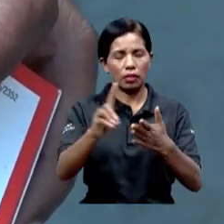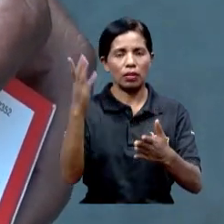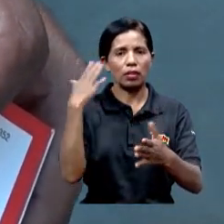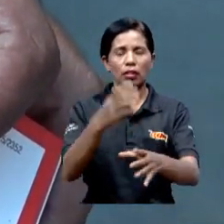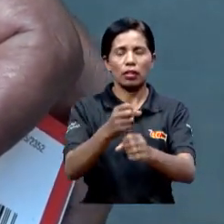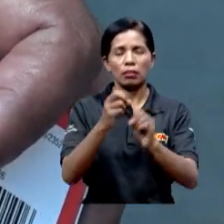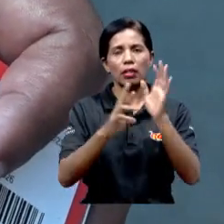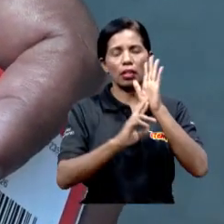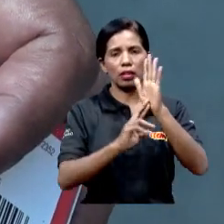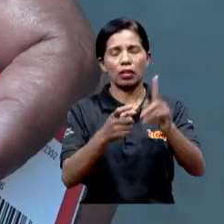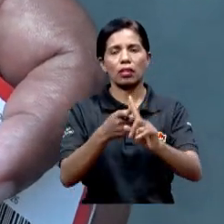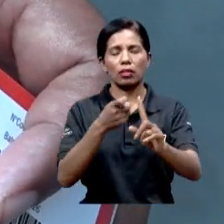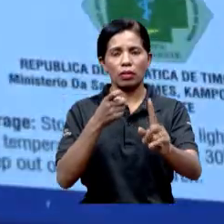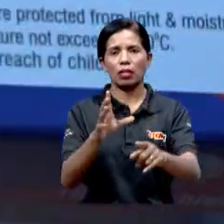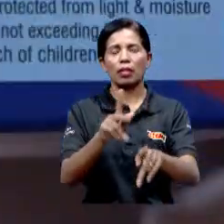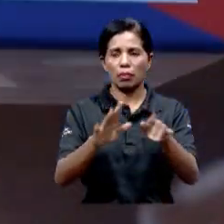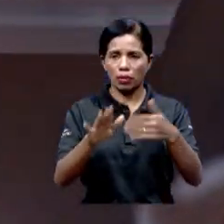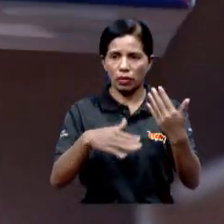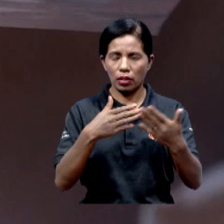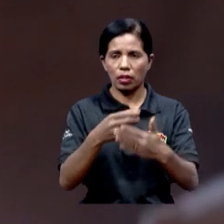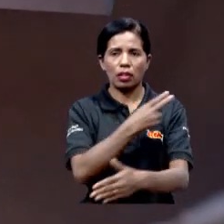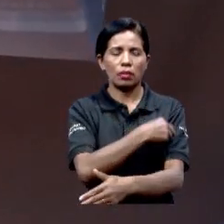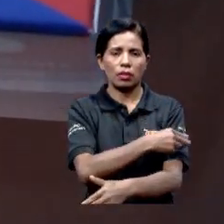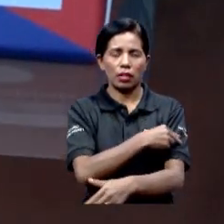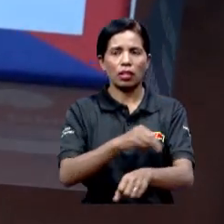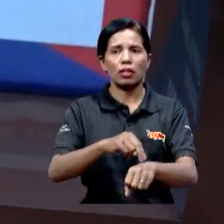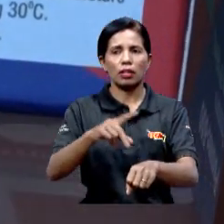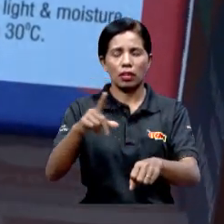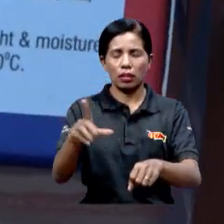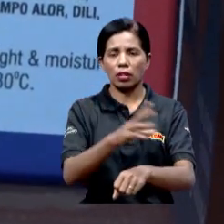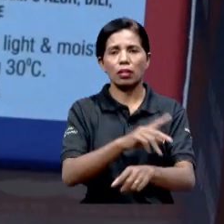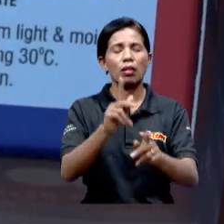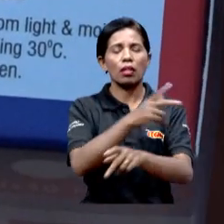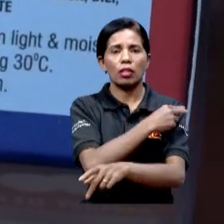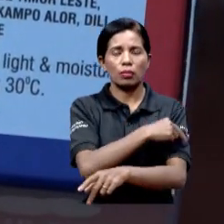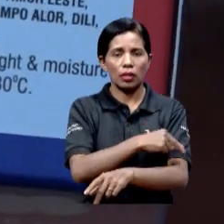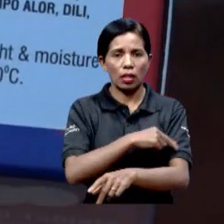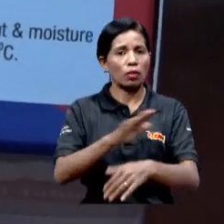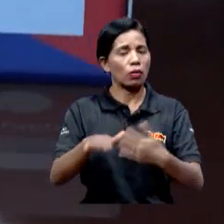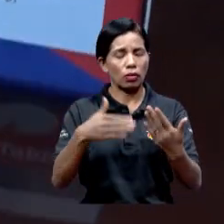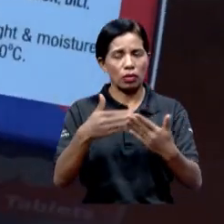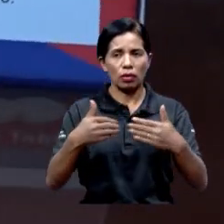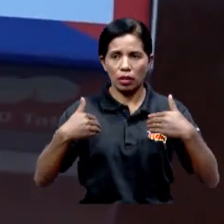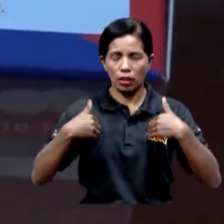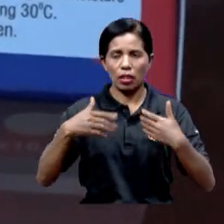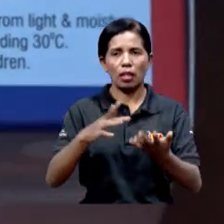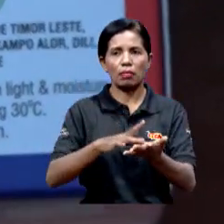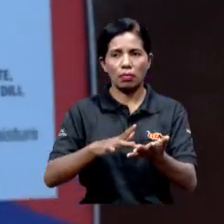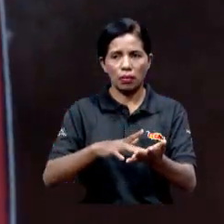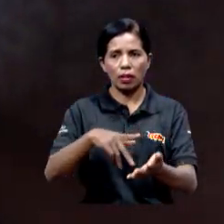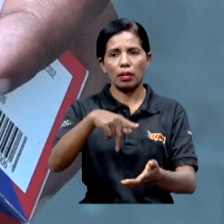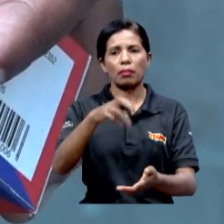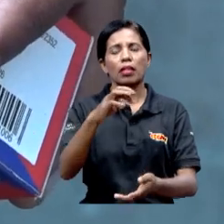Simo Relatório Rússia Farmacista Sira e Hospital Nacional Centro no Posto Saúde Sira e Aimoruk Paracetamol Ida